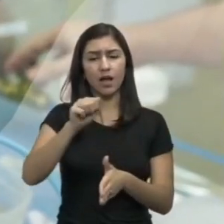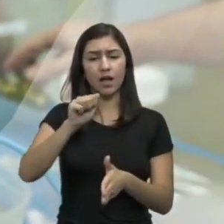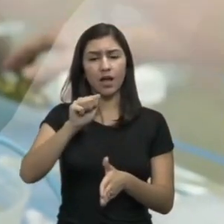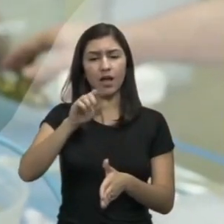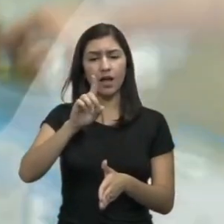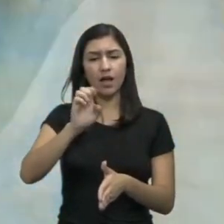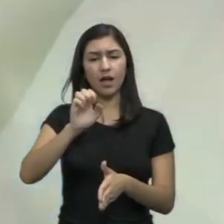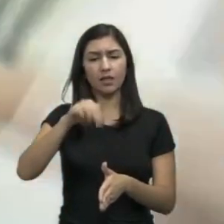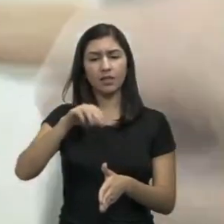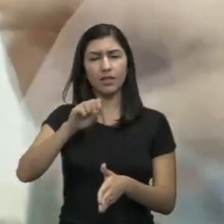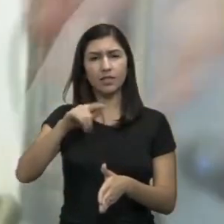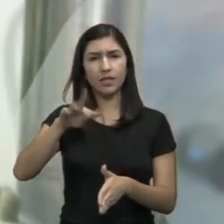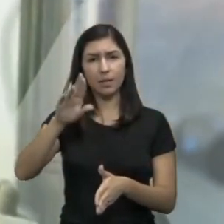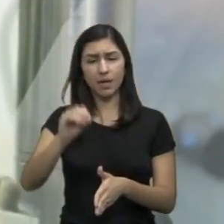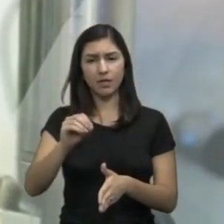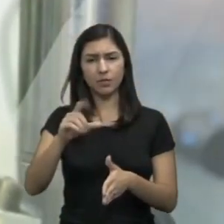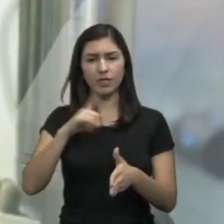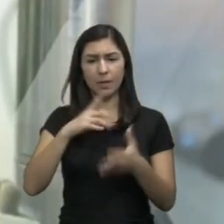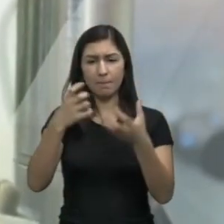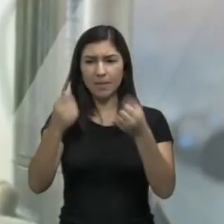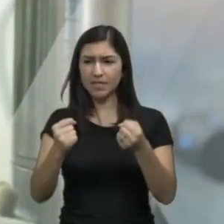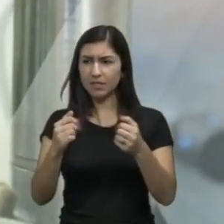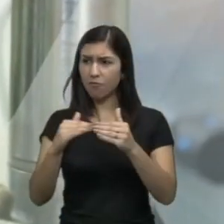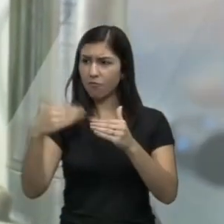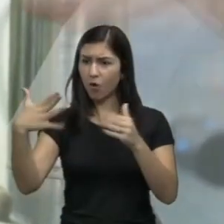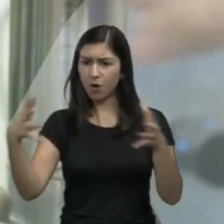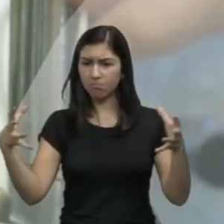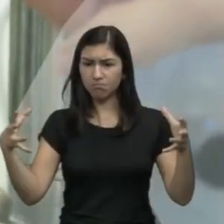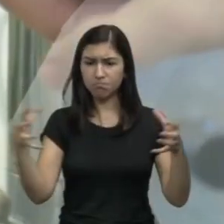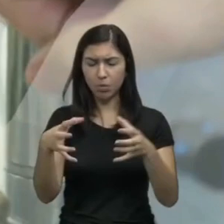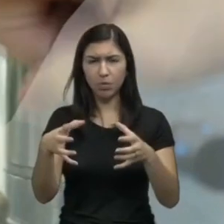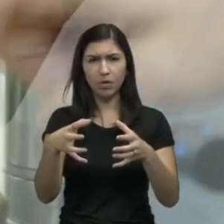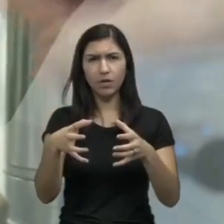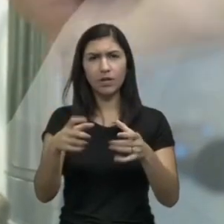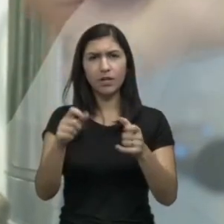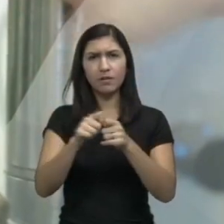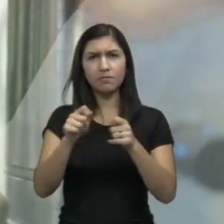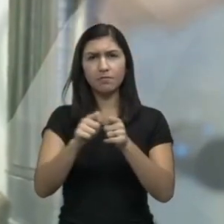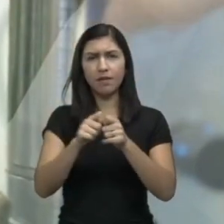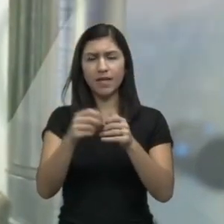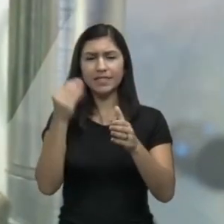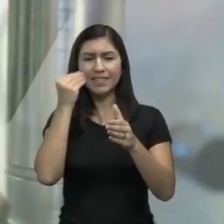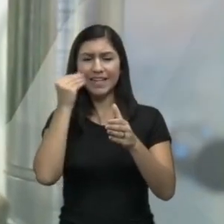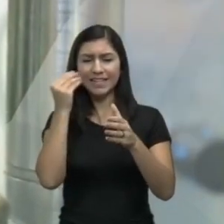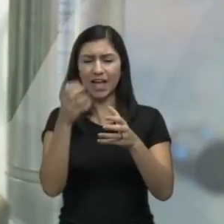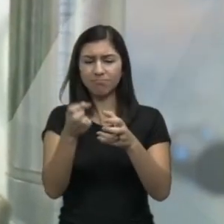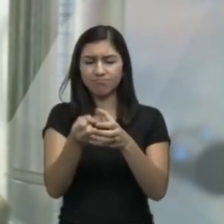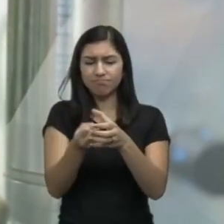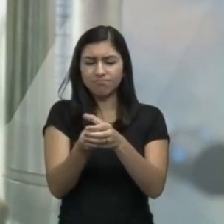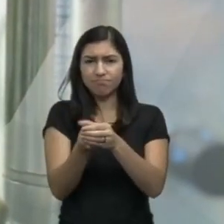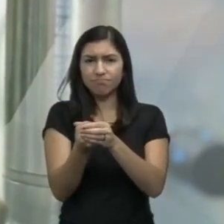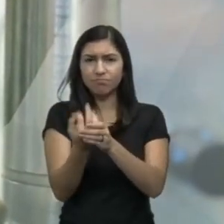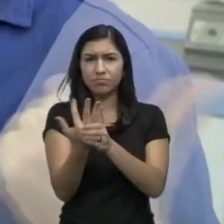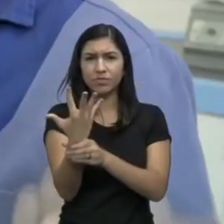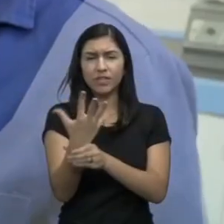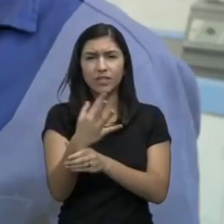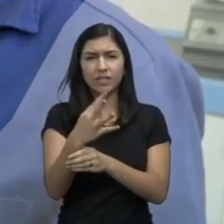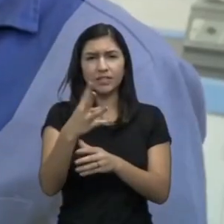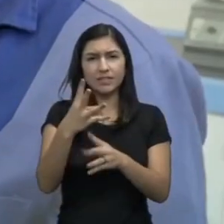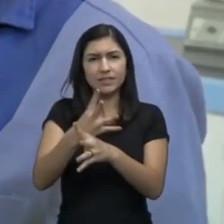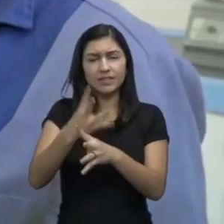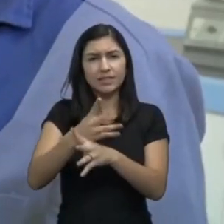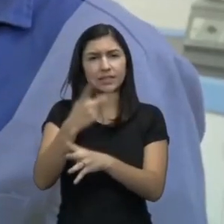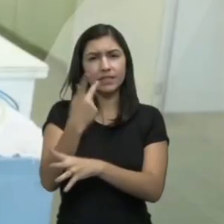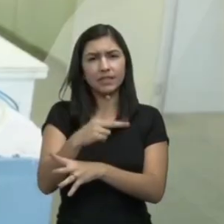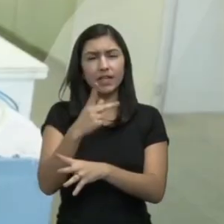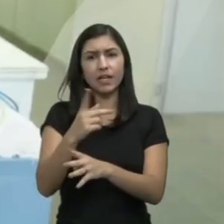onde a gente vai aplicar uma pressão externa ao solo, de forma a tentar reproduzir o estado de tensões em que ele